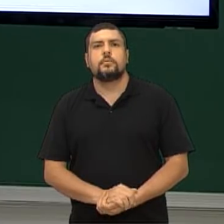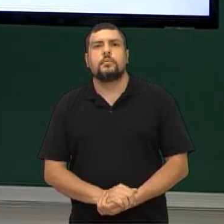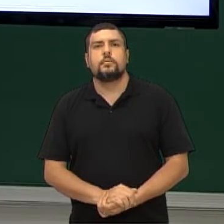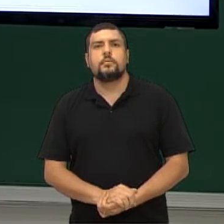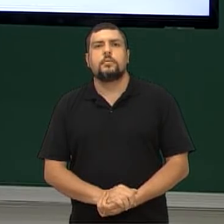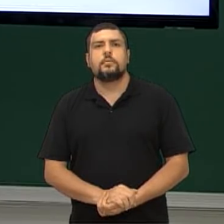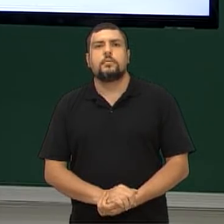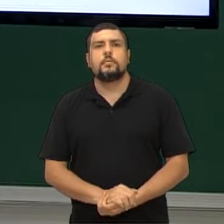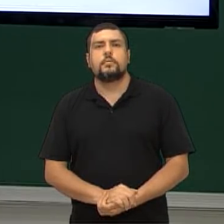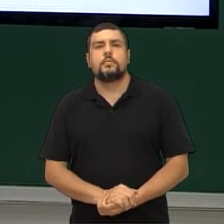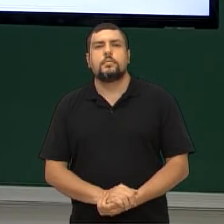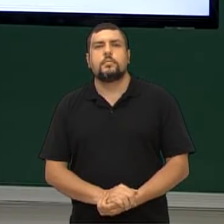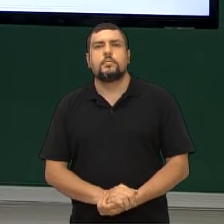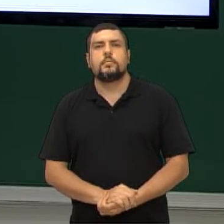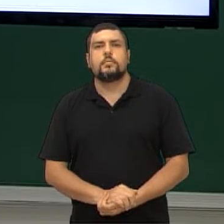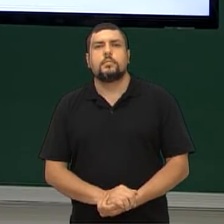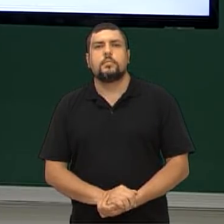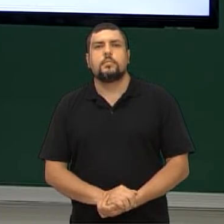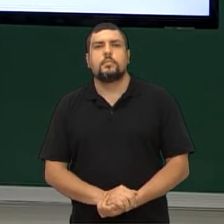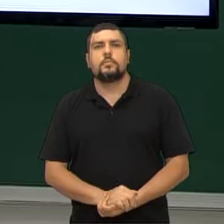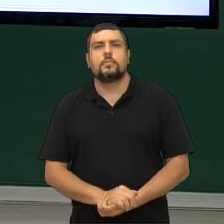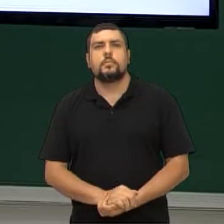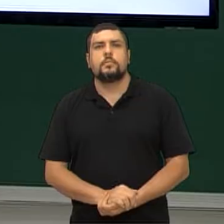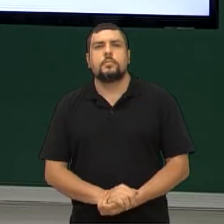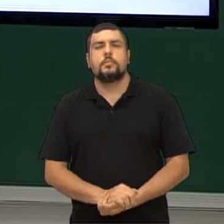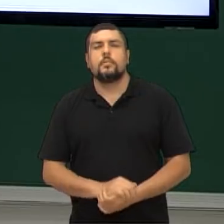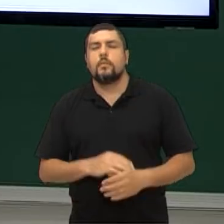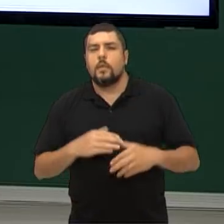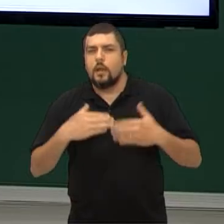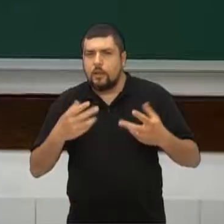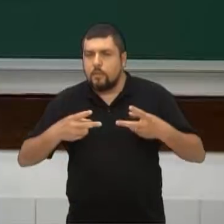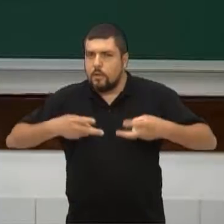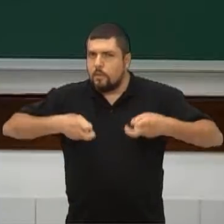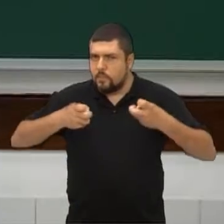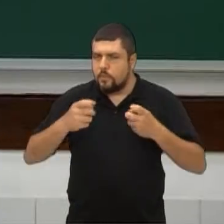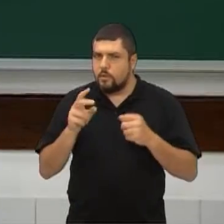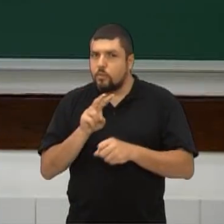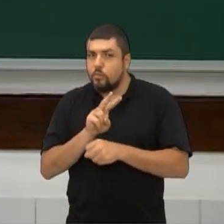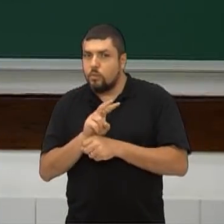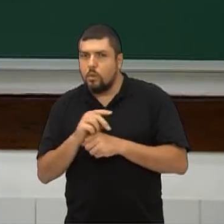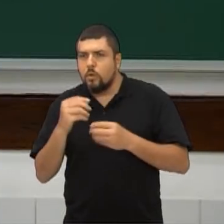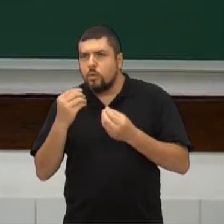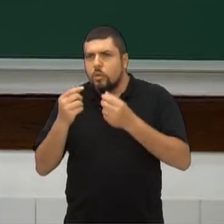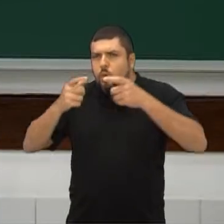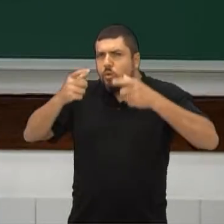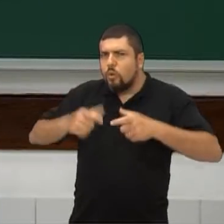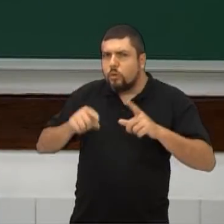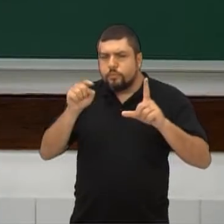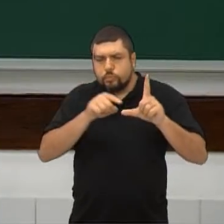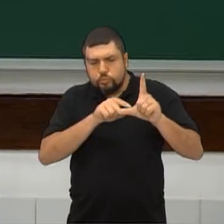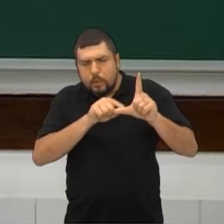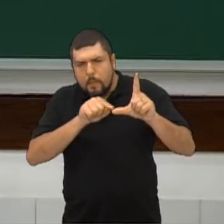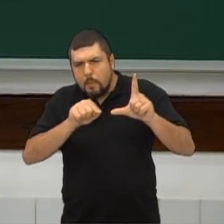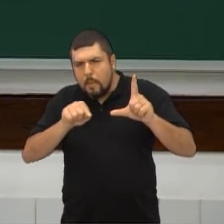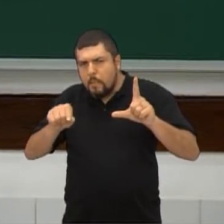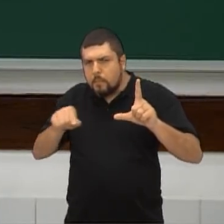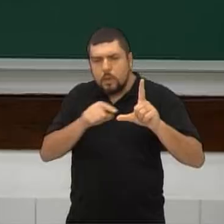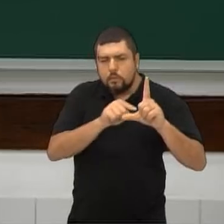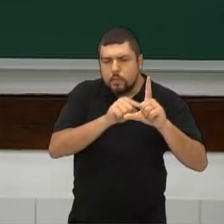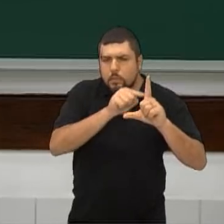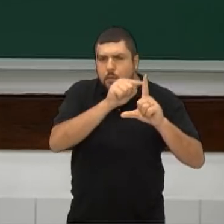5 meses no peso 7. Preste atenção na hora de marcar os pontos no plano cartesiano de vocês. É